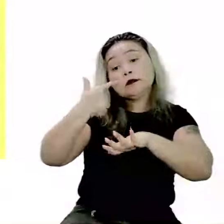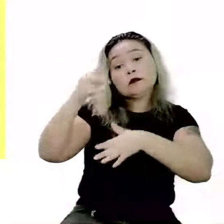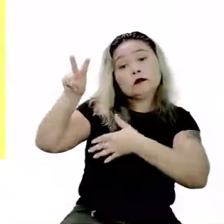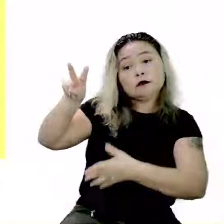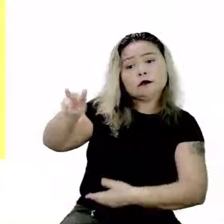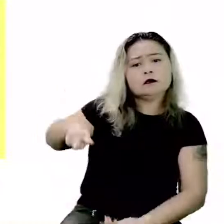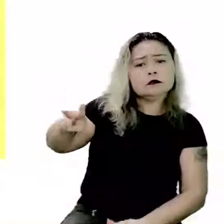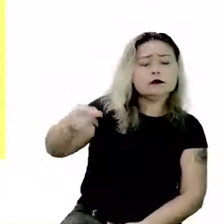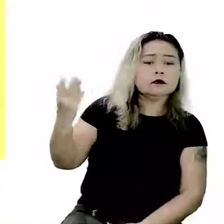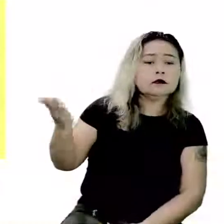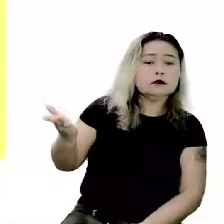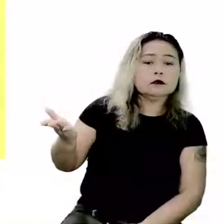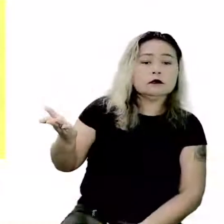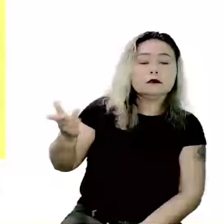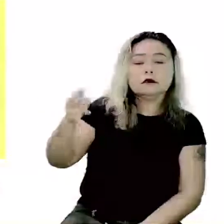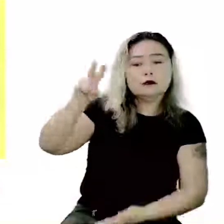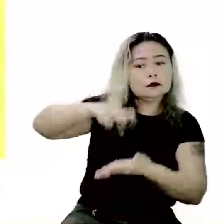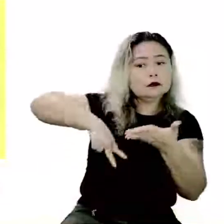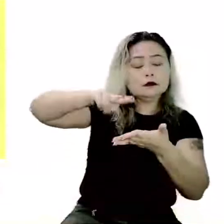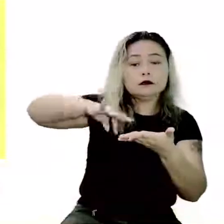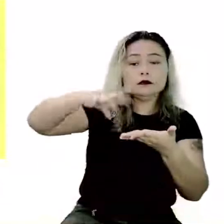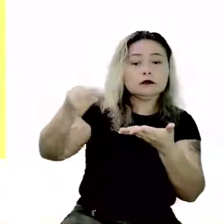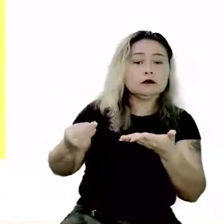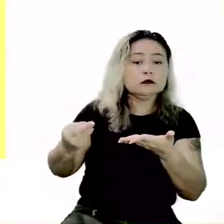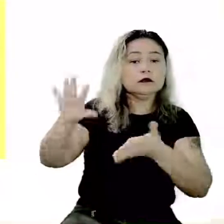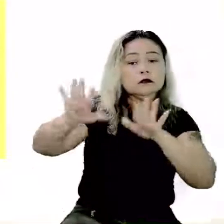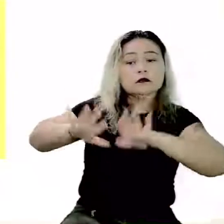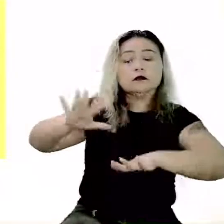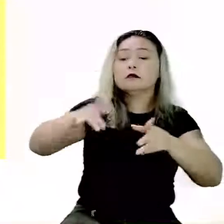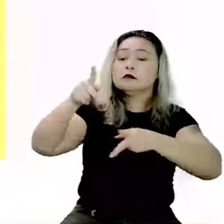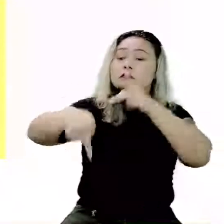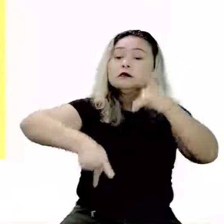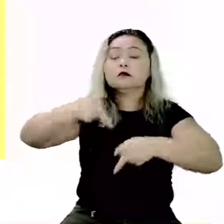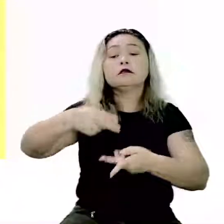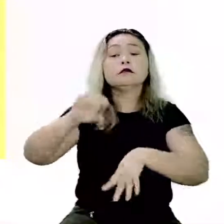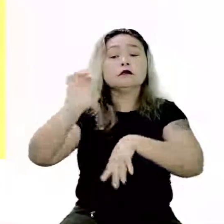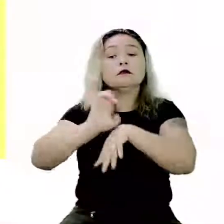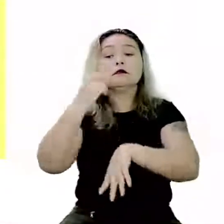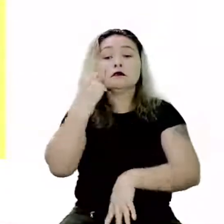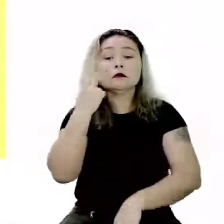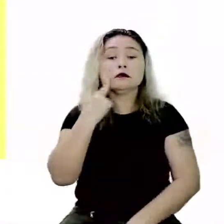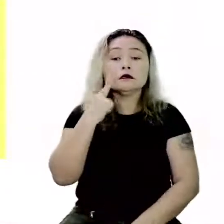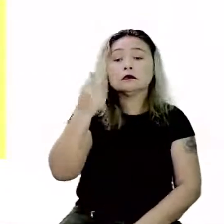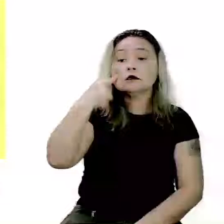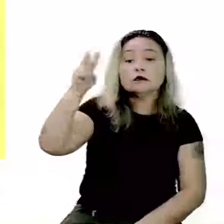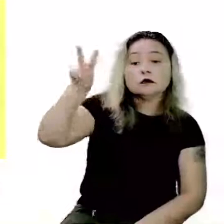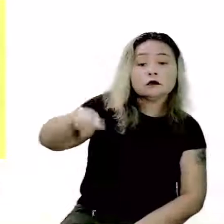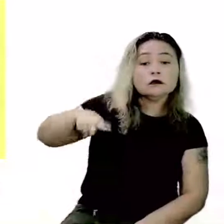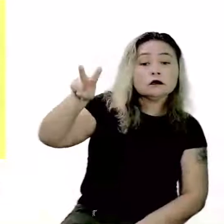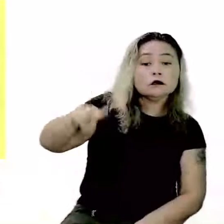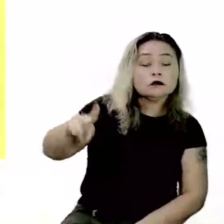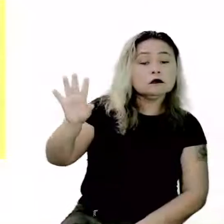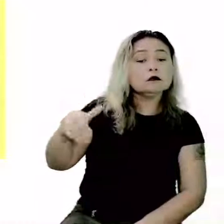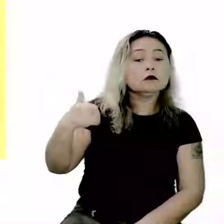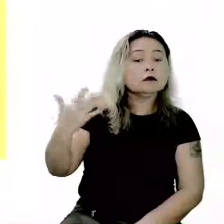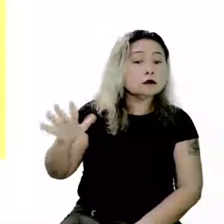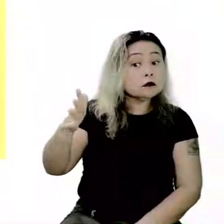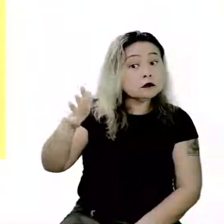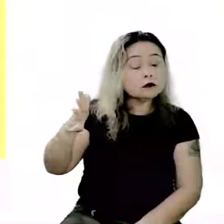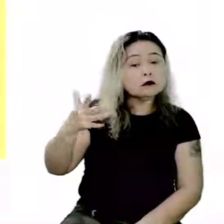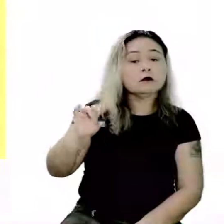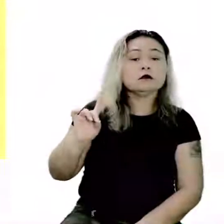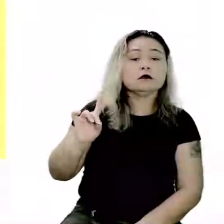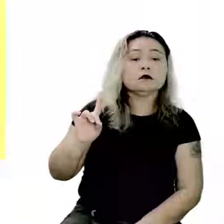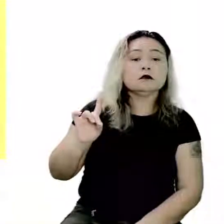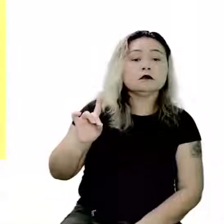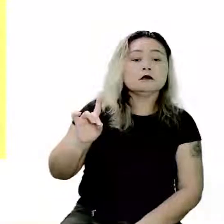aí, ó, esse nome aí, eu não vou ler todos para vocês, alguns povos indígenas em Rondônia, ok? Vocês dão uma lida aí. Olha só para vocês terem uma